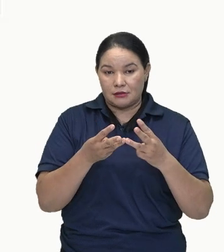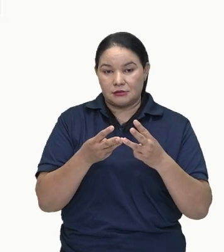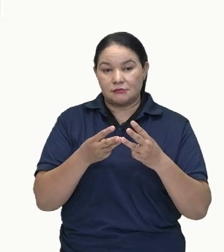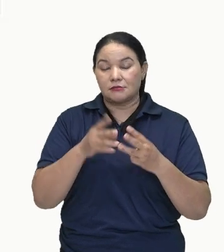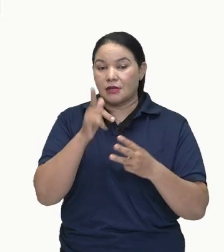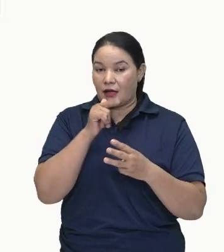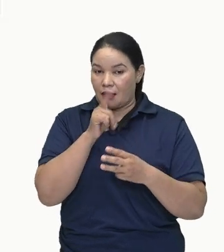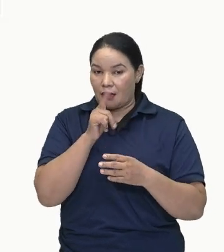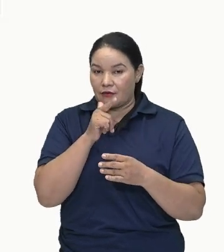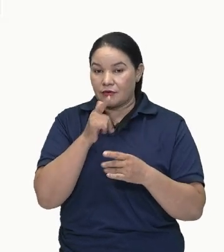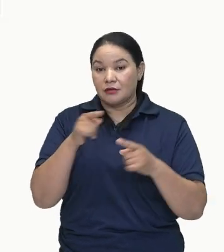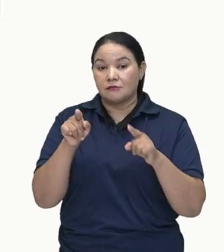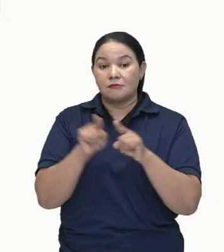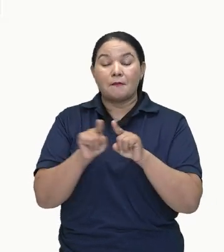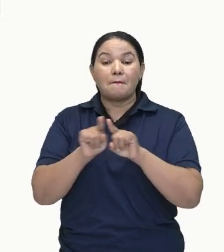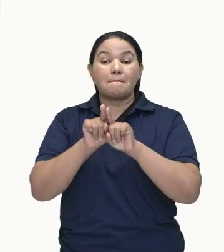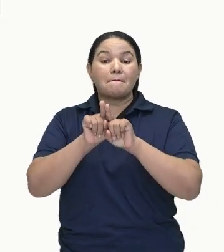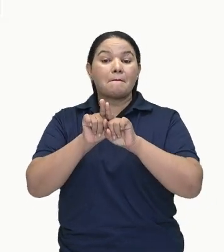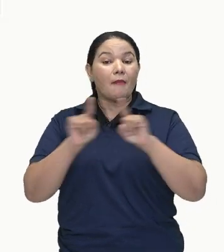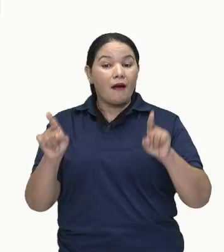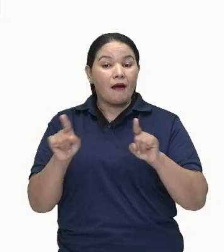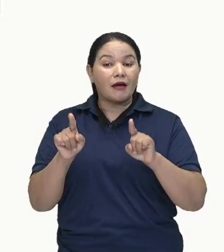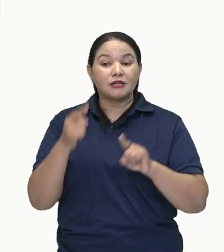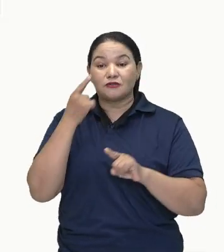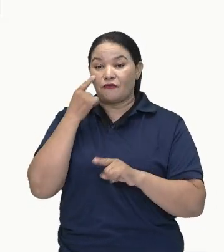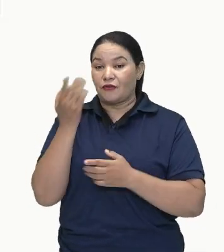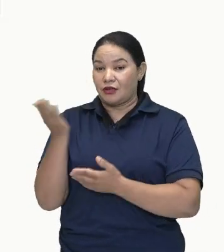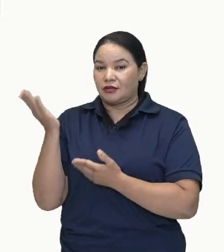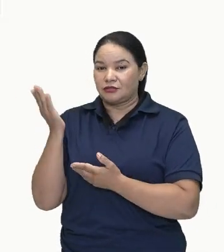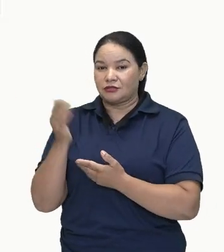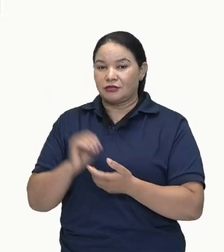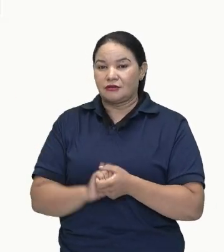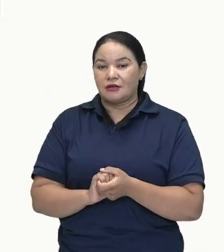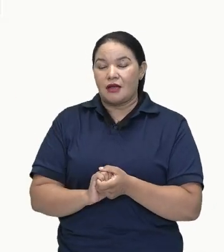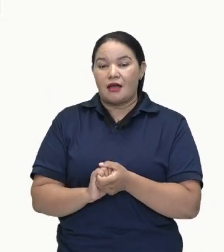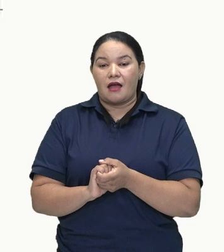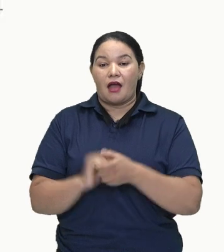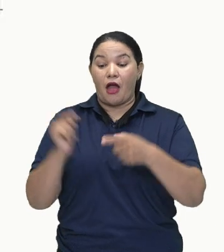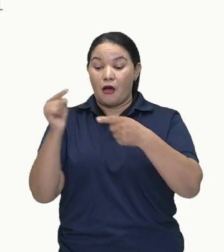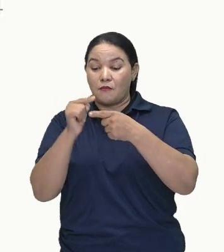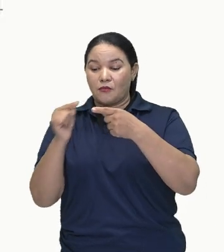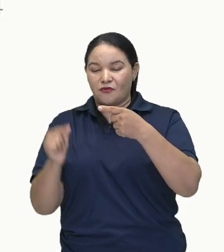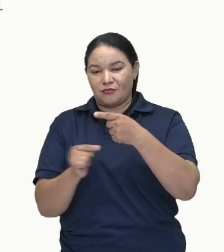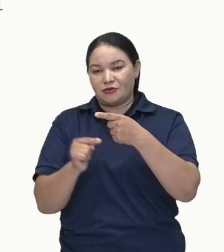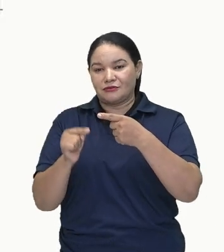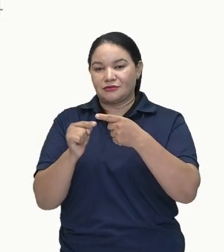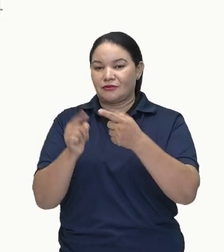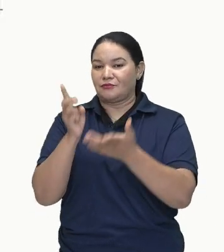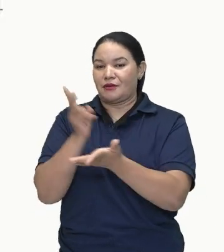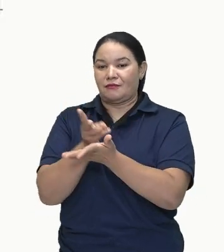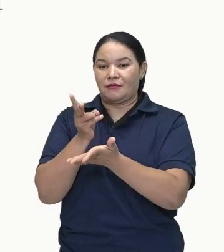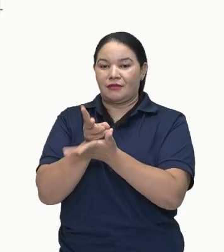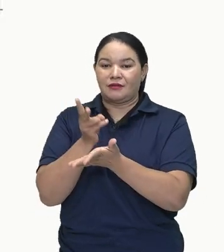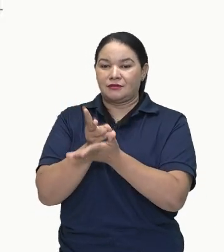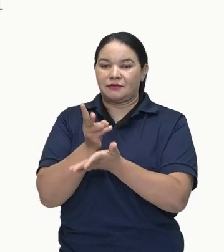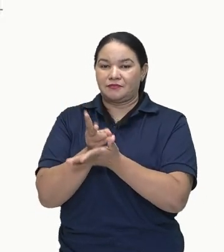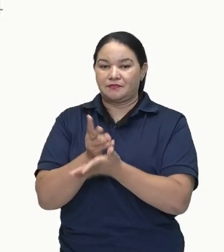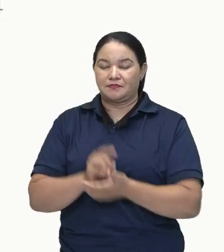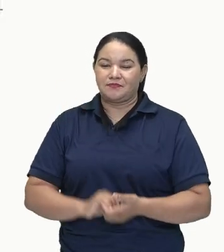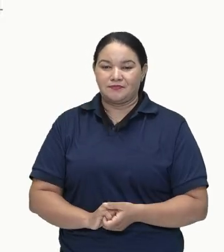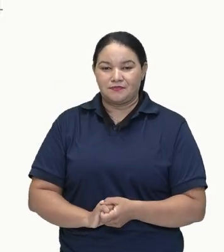água, olha aí. Mas olha aqui, a proporção é a mesma,